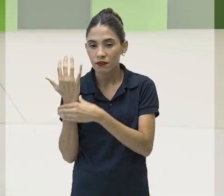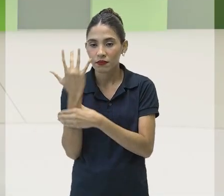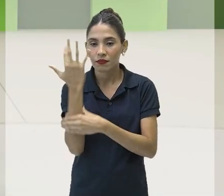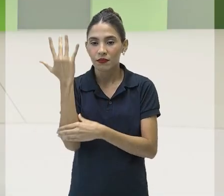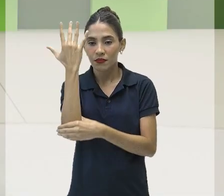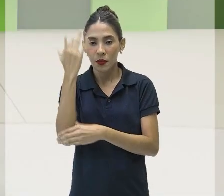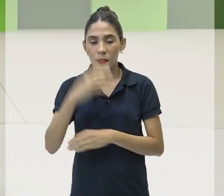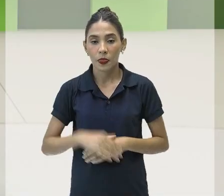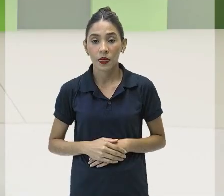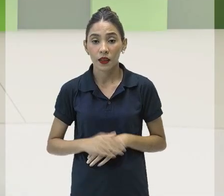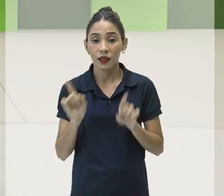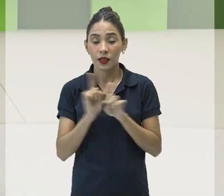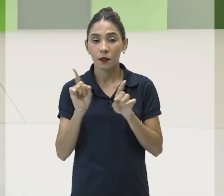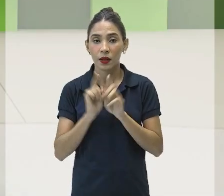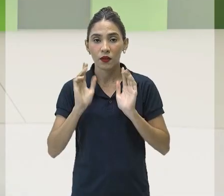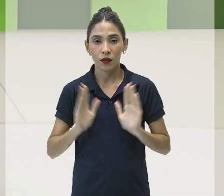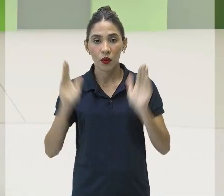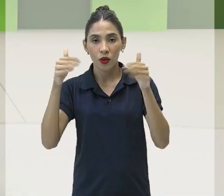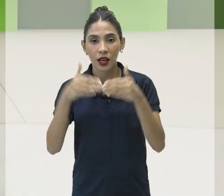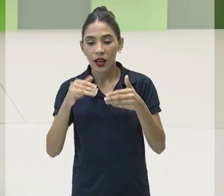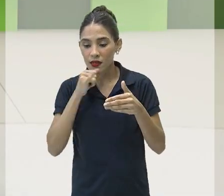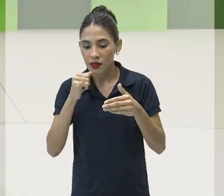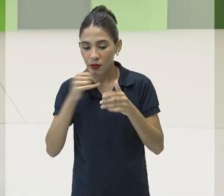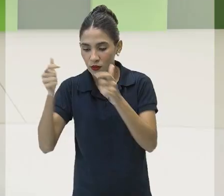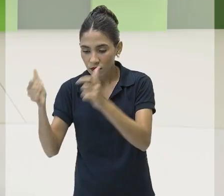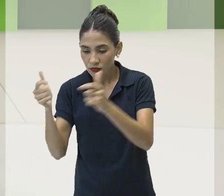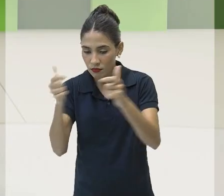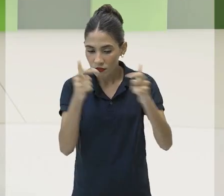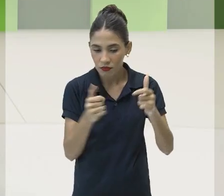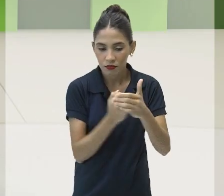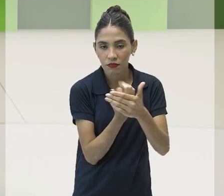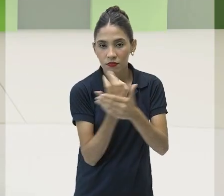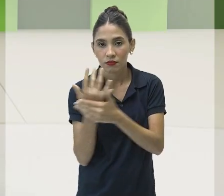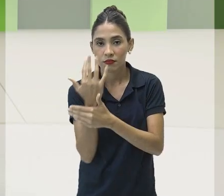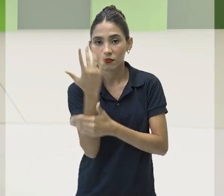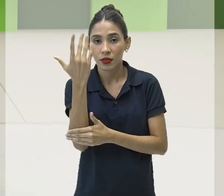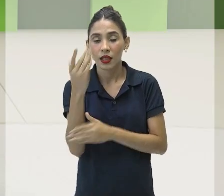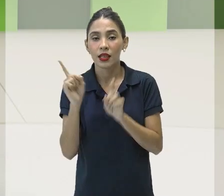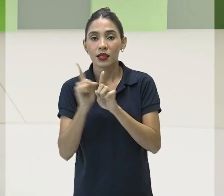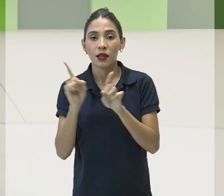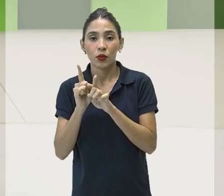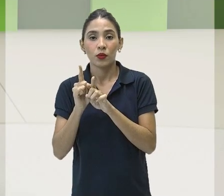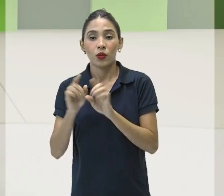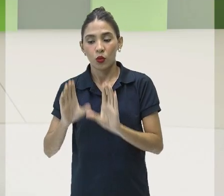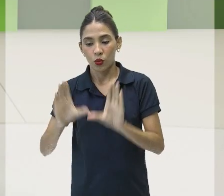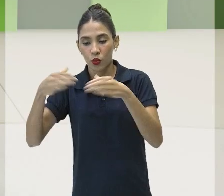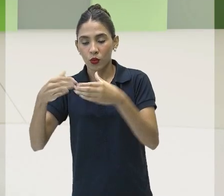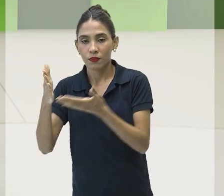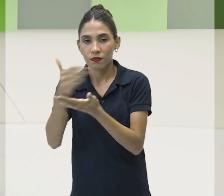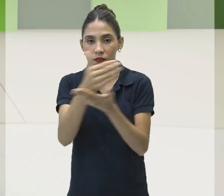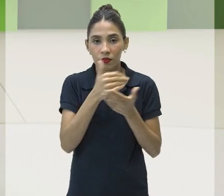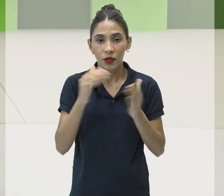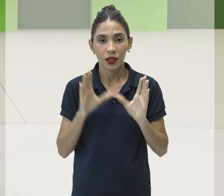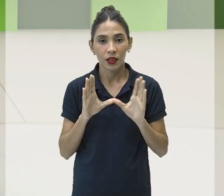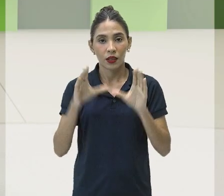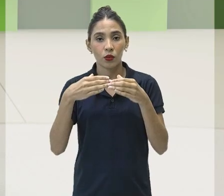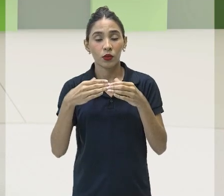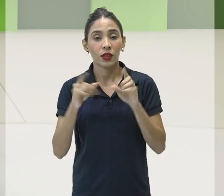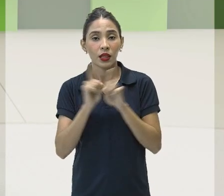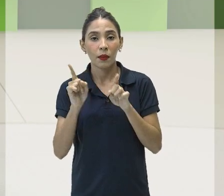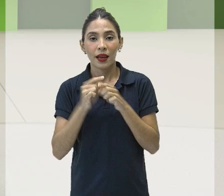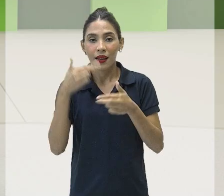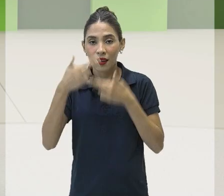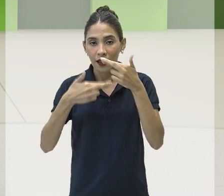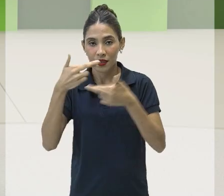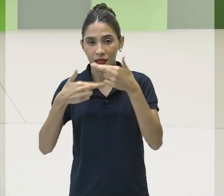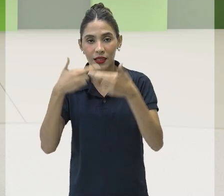lado, trabalhar ali uma horta escolar, coleta seletiva, a reciclagem também pode ser desenvolvida ali